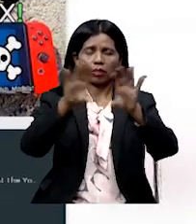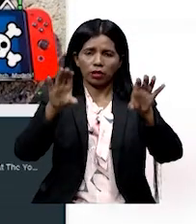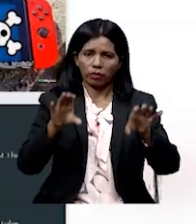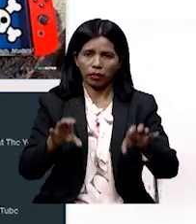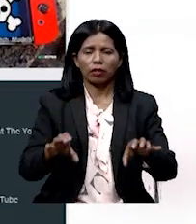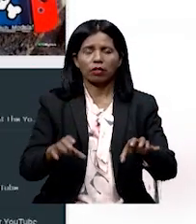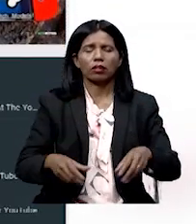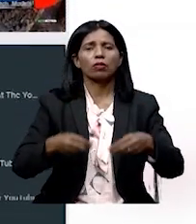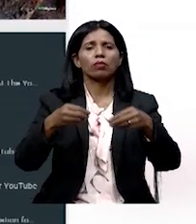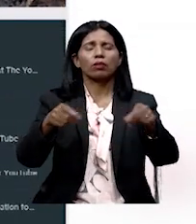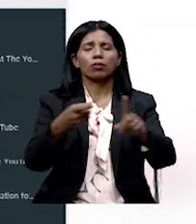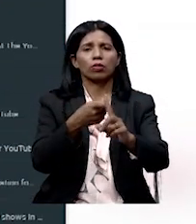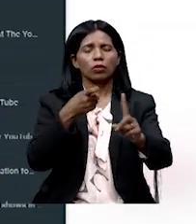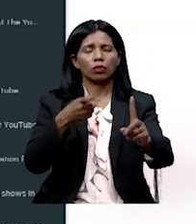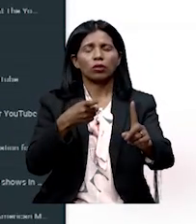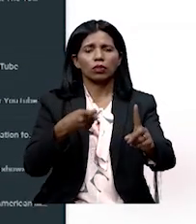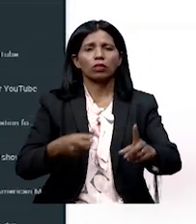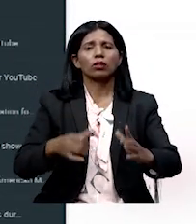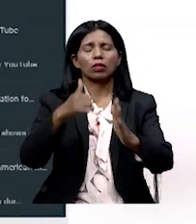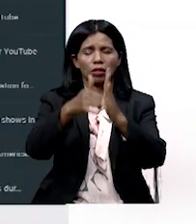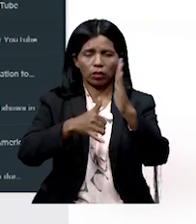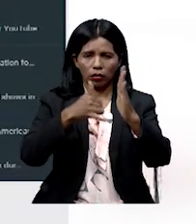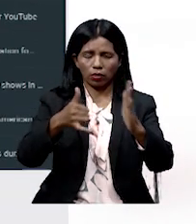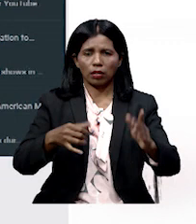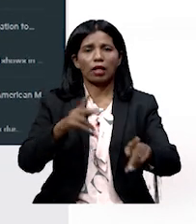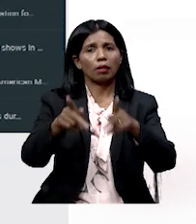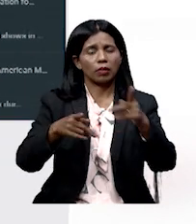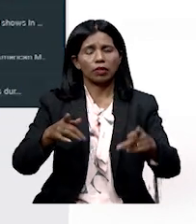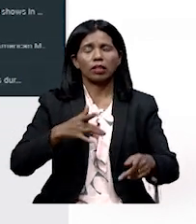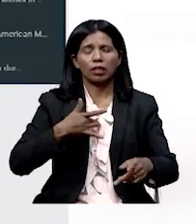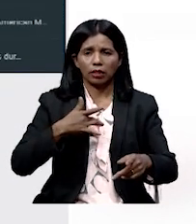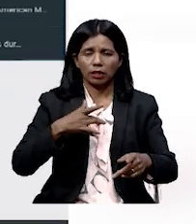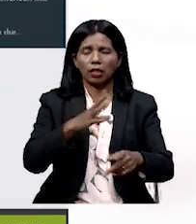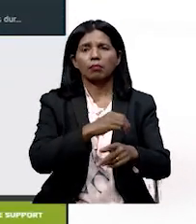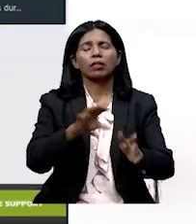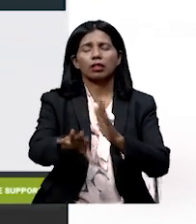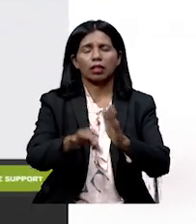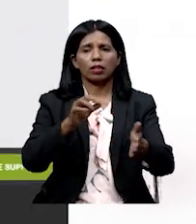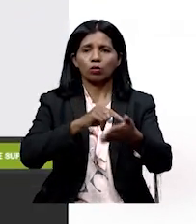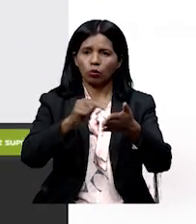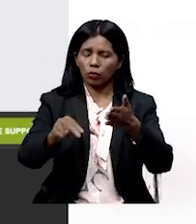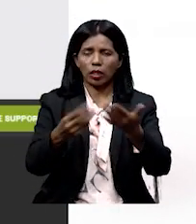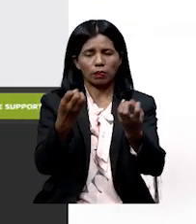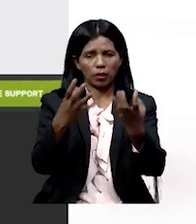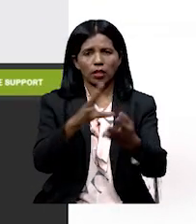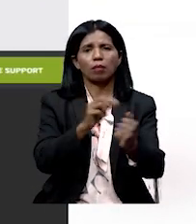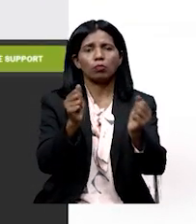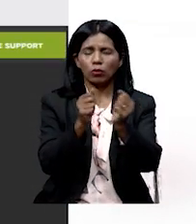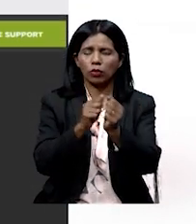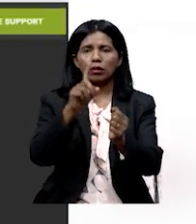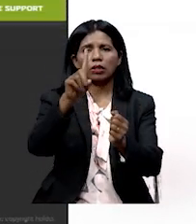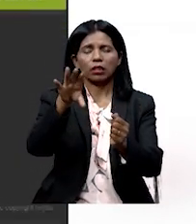ida pada raung ida husi YouTube atau apresiasi rane be konsege hetan asinante ho numero ida ne 100.000 mai